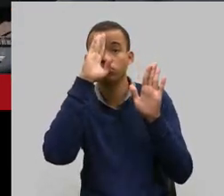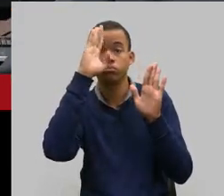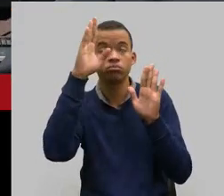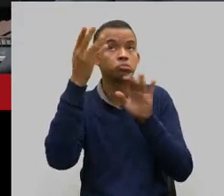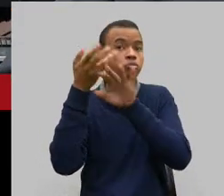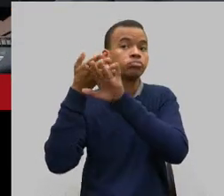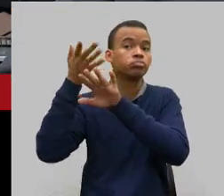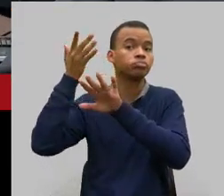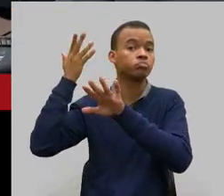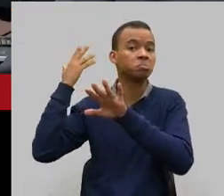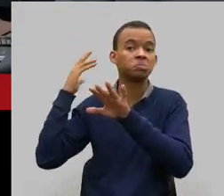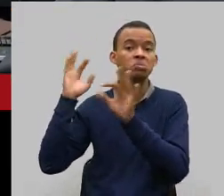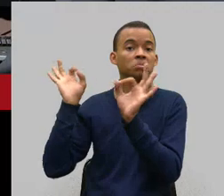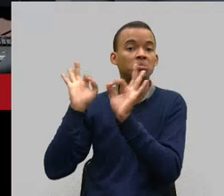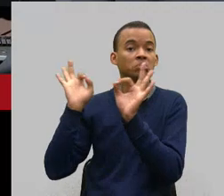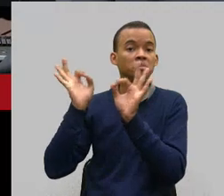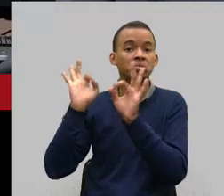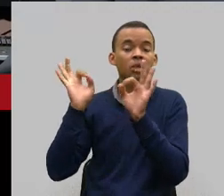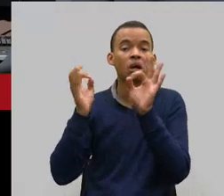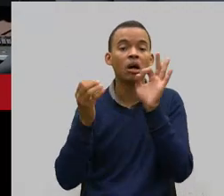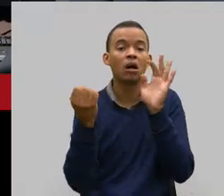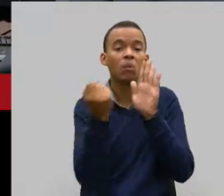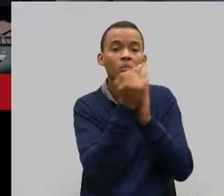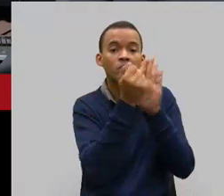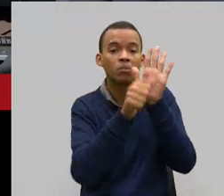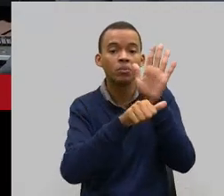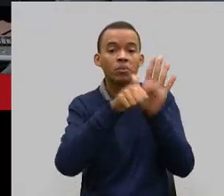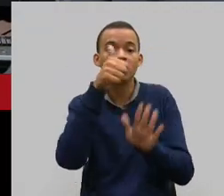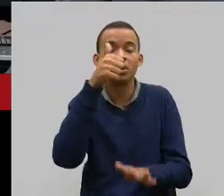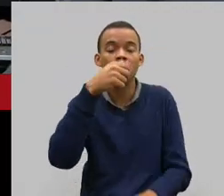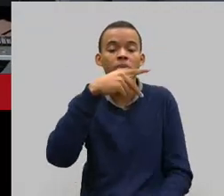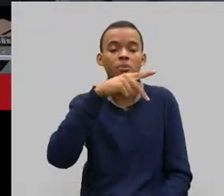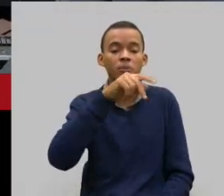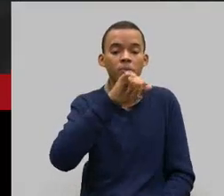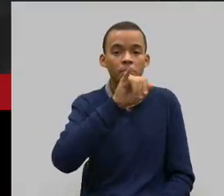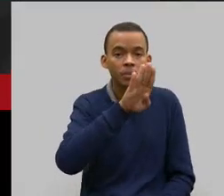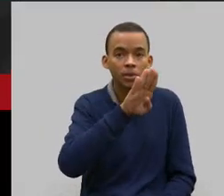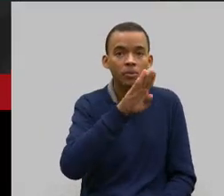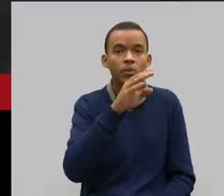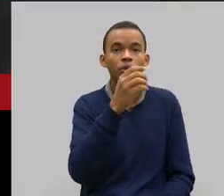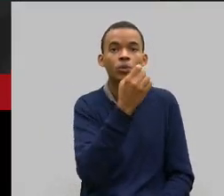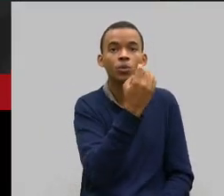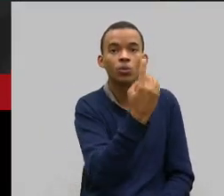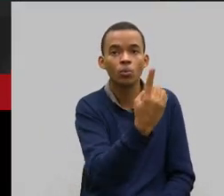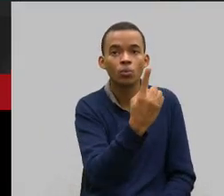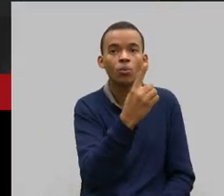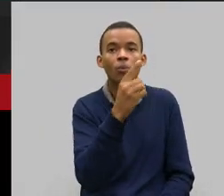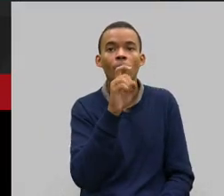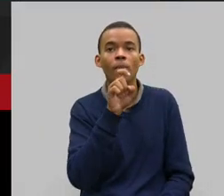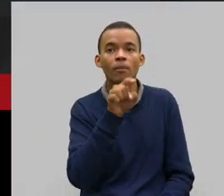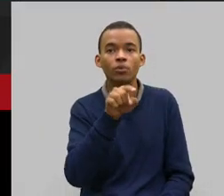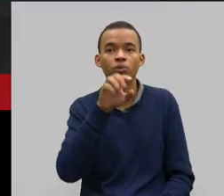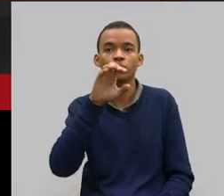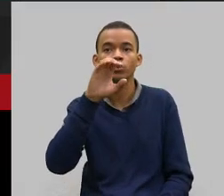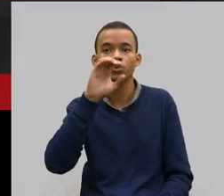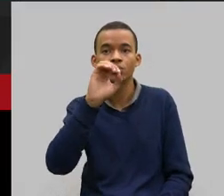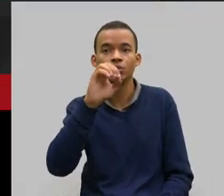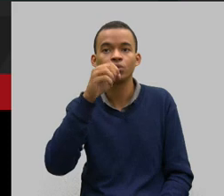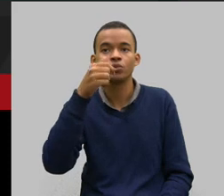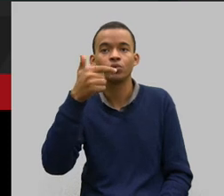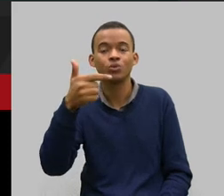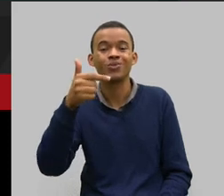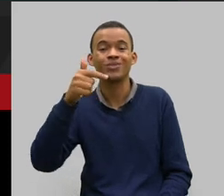que foi o PIB de 1.02 trilhão deais o Marco nós